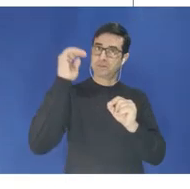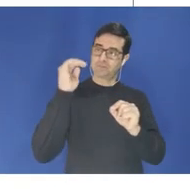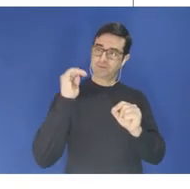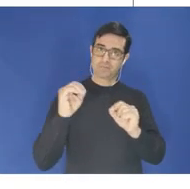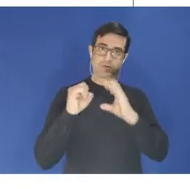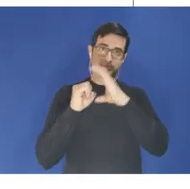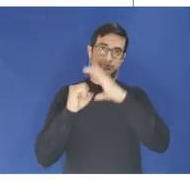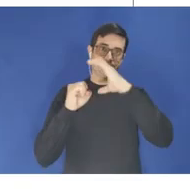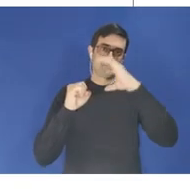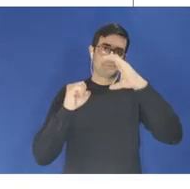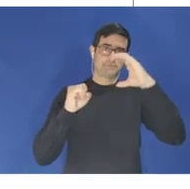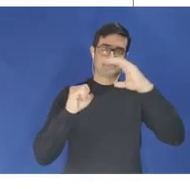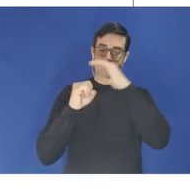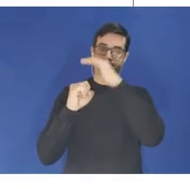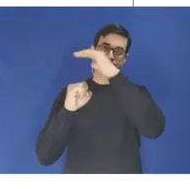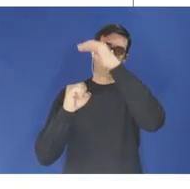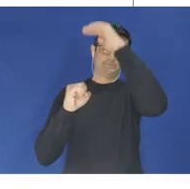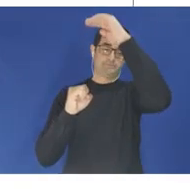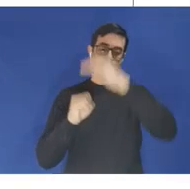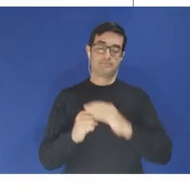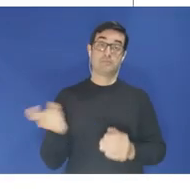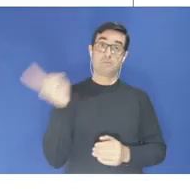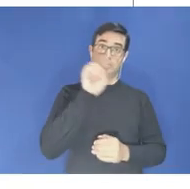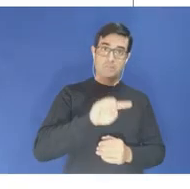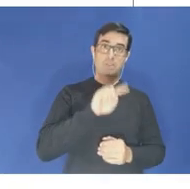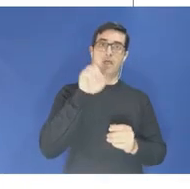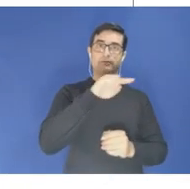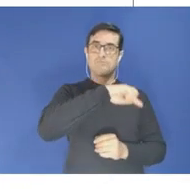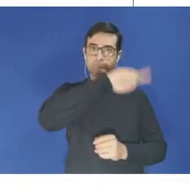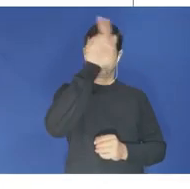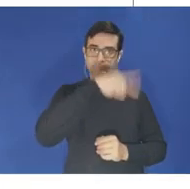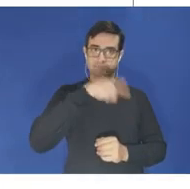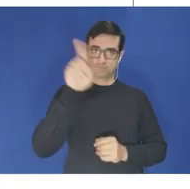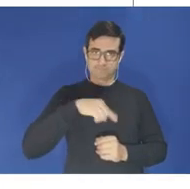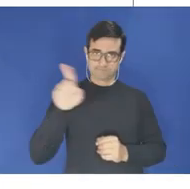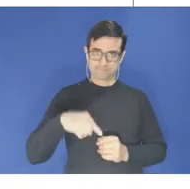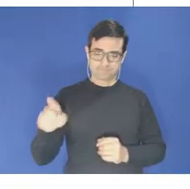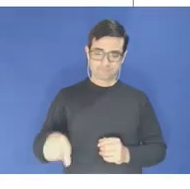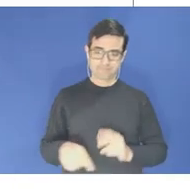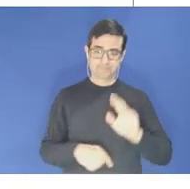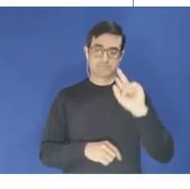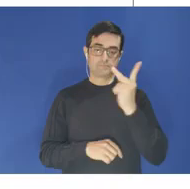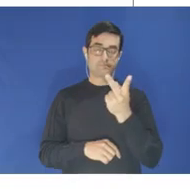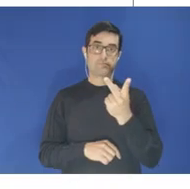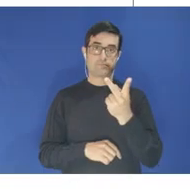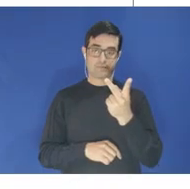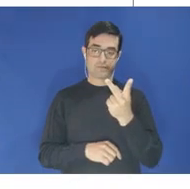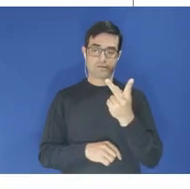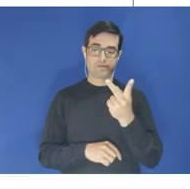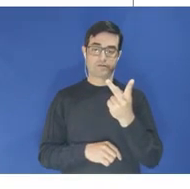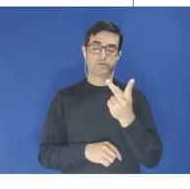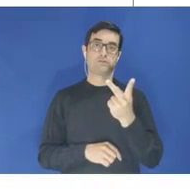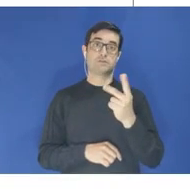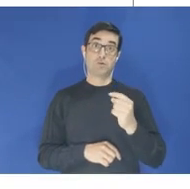aumentando o número de níveis. E aqui eu faço a distribuição para vocês verem. Olha o hidrogênio, tem só